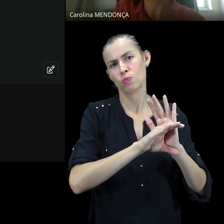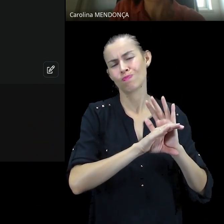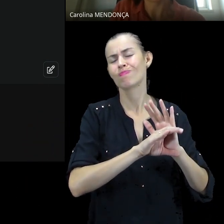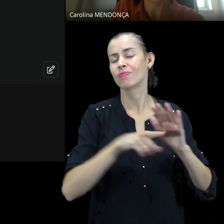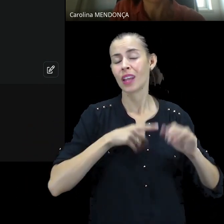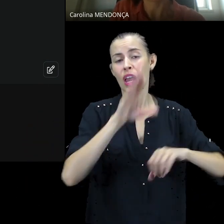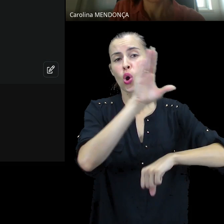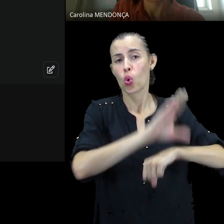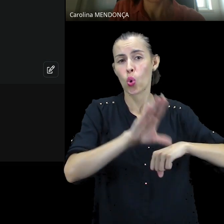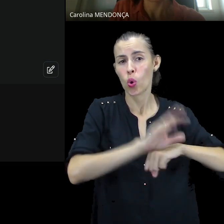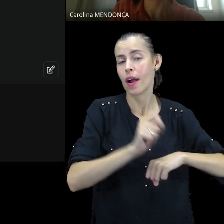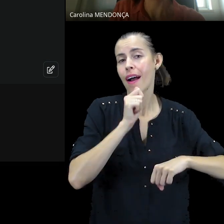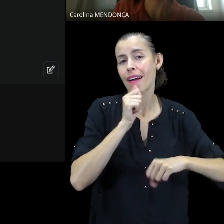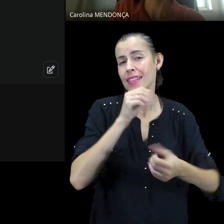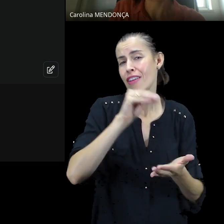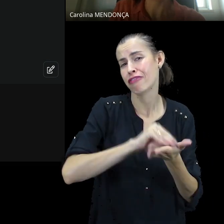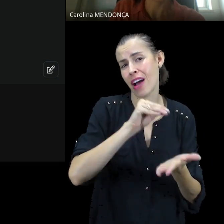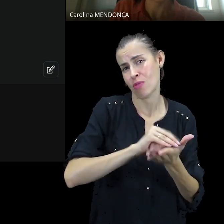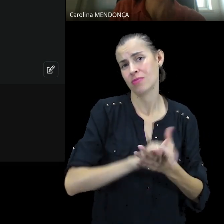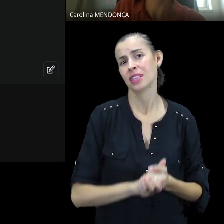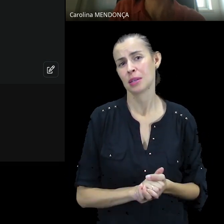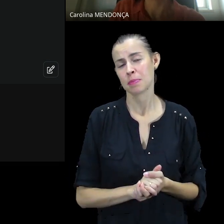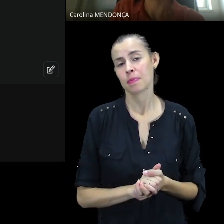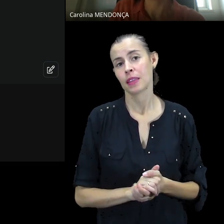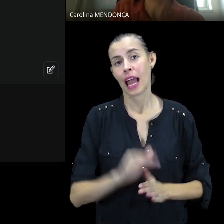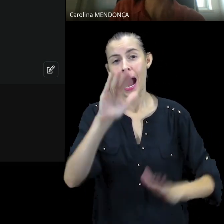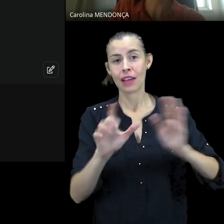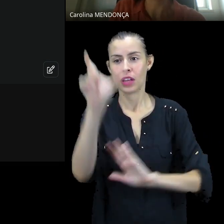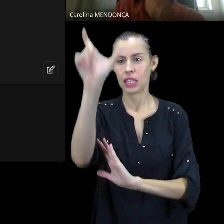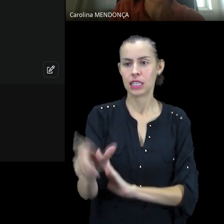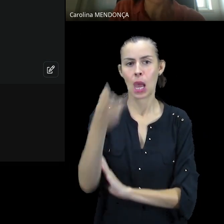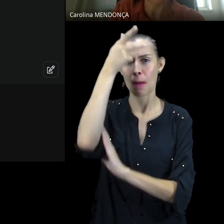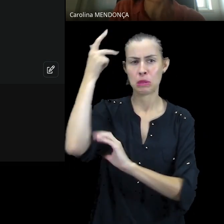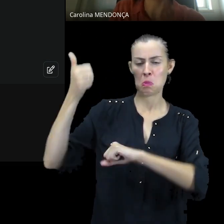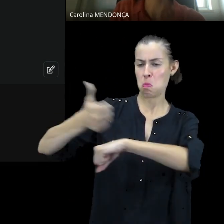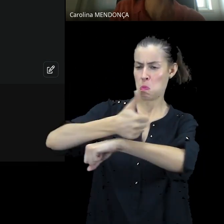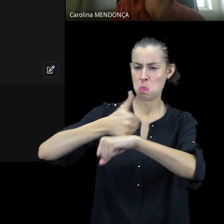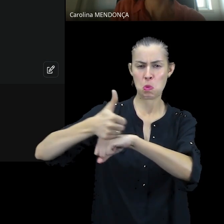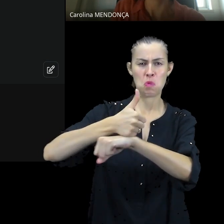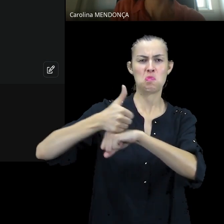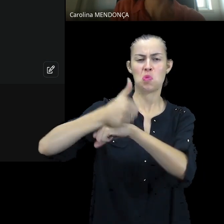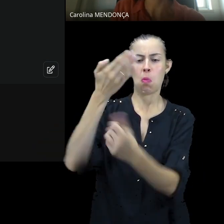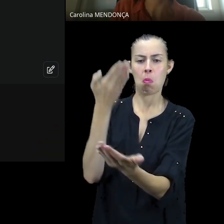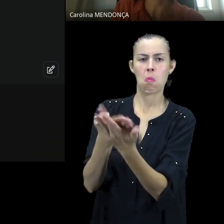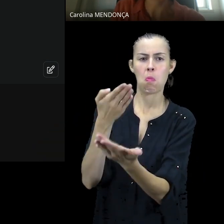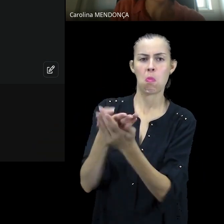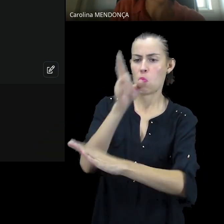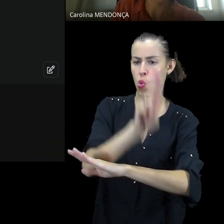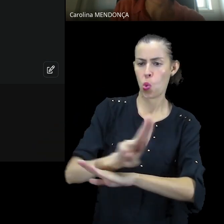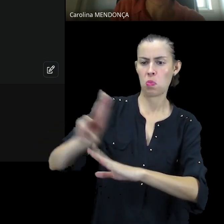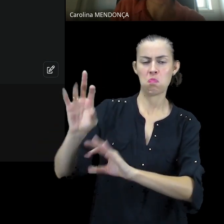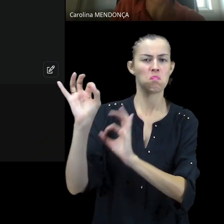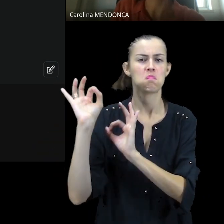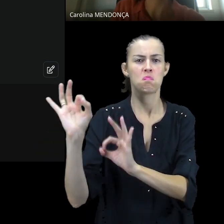cursos de graduação, né? Quando a gente vê pessoas com alto nível de escolaridade, que passaram por